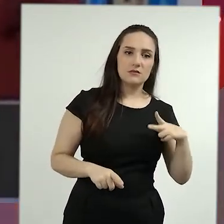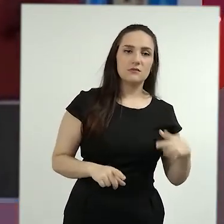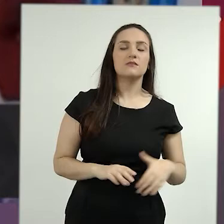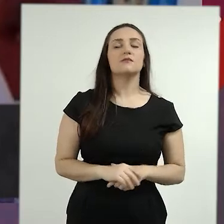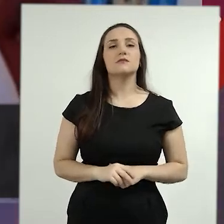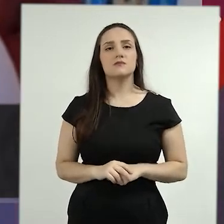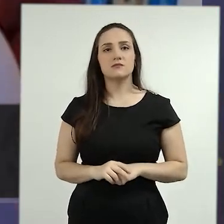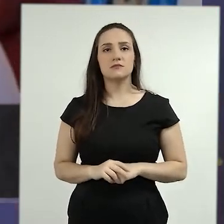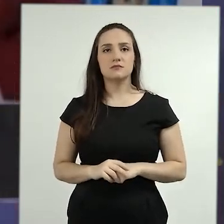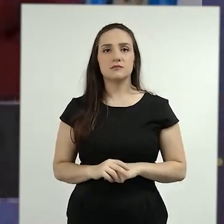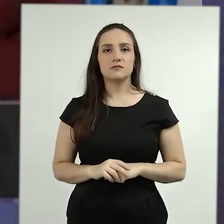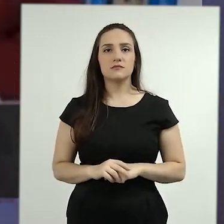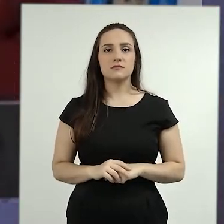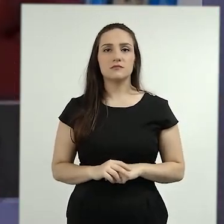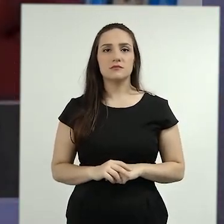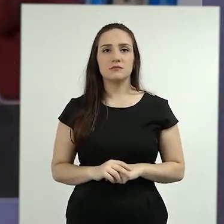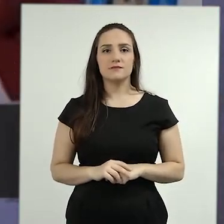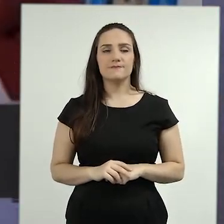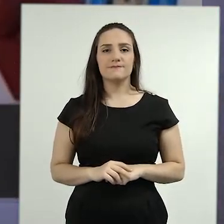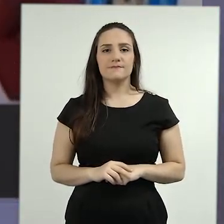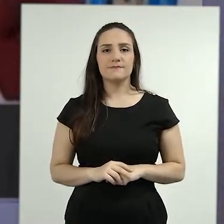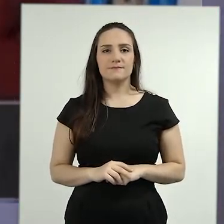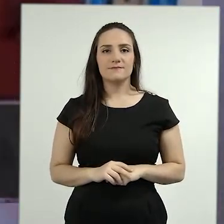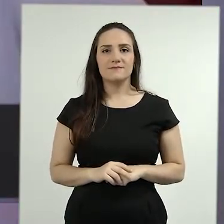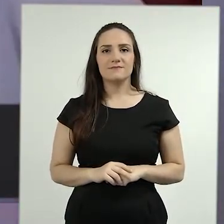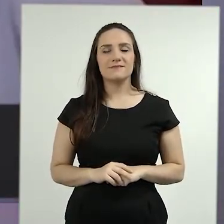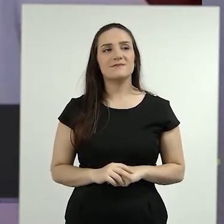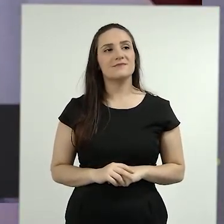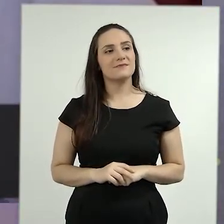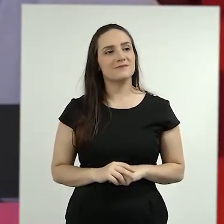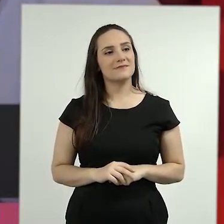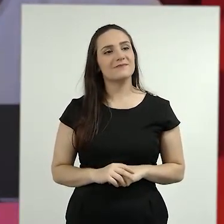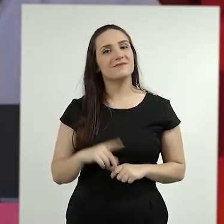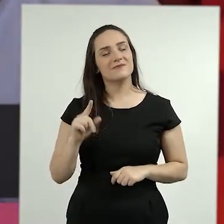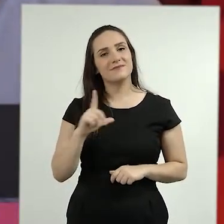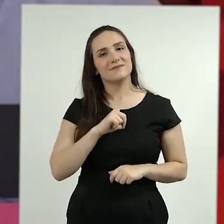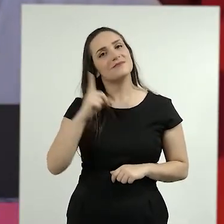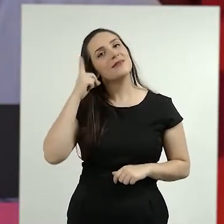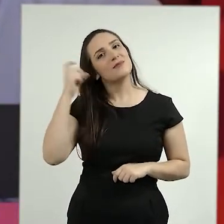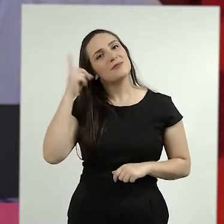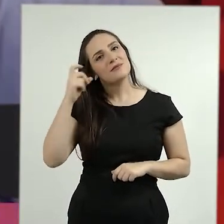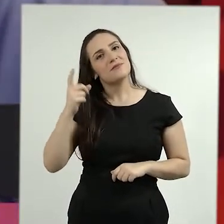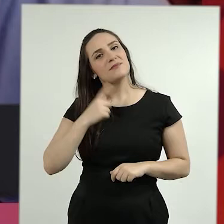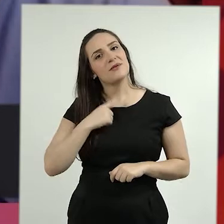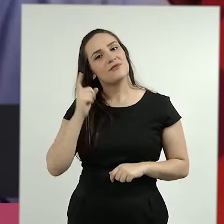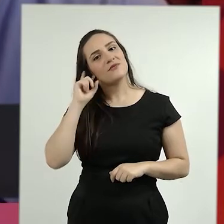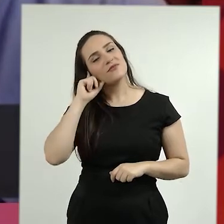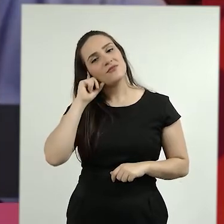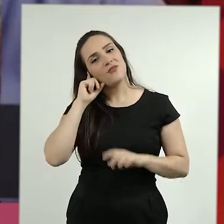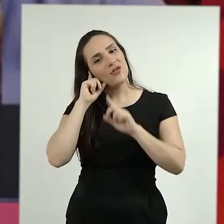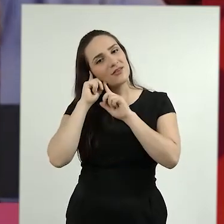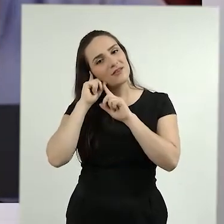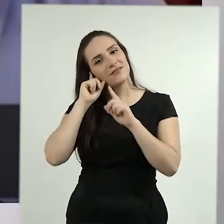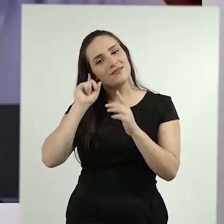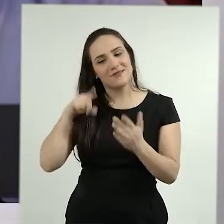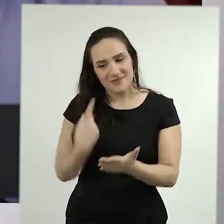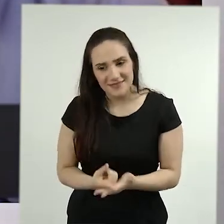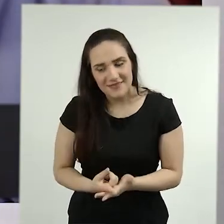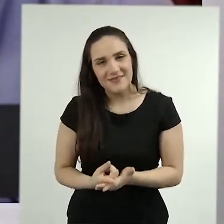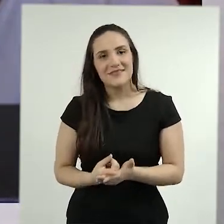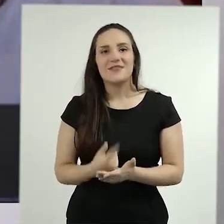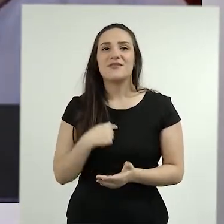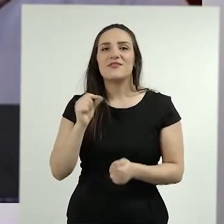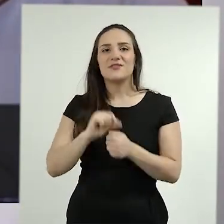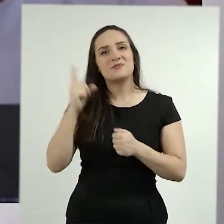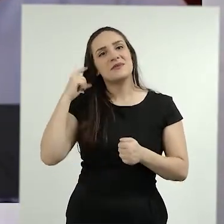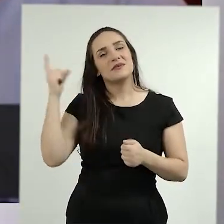e organizações não governamentais. Bom, esse barulhinho que vocês escutaram aí foi porque o meu fone caiu e bem do lado